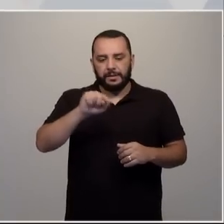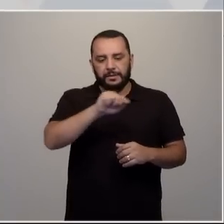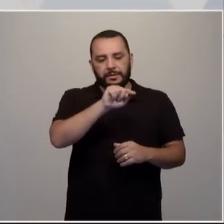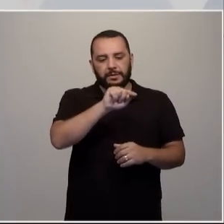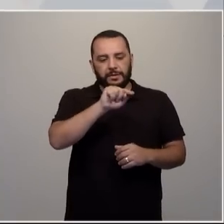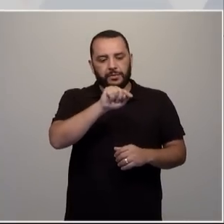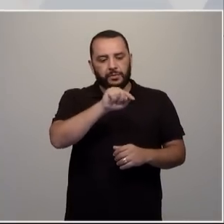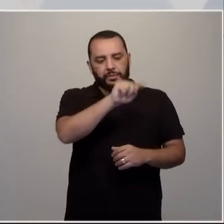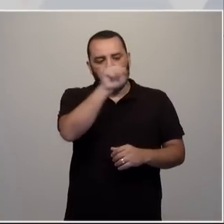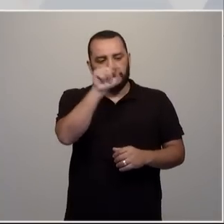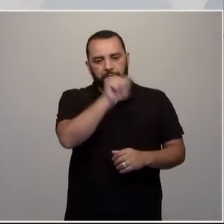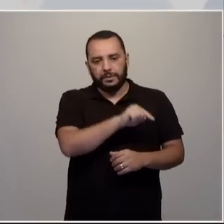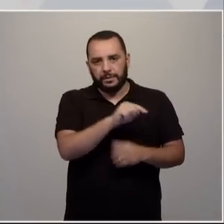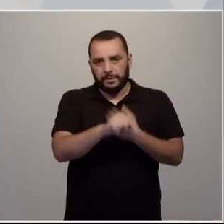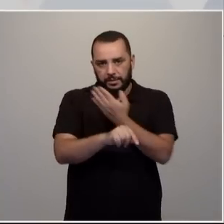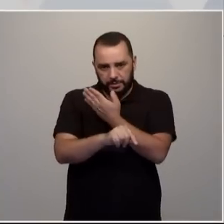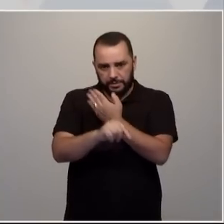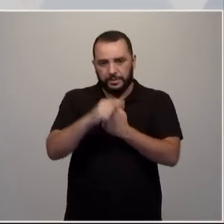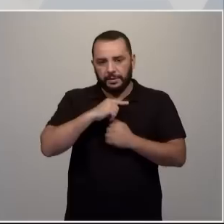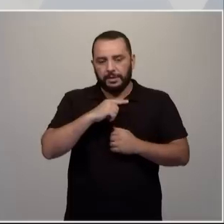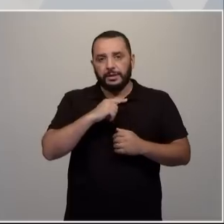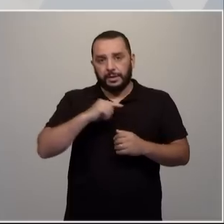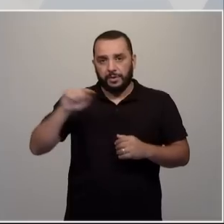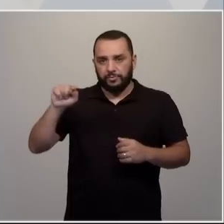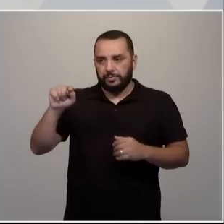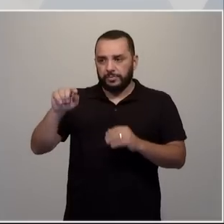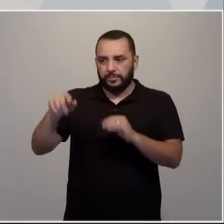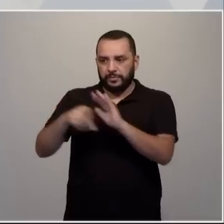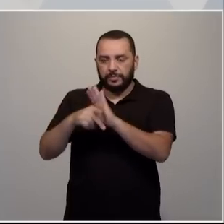esse outro vetor aqui,